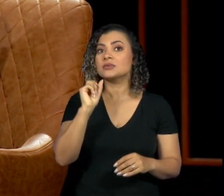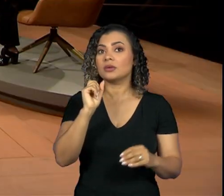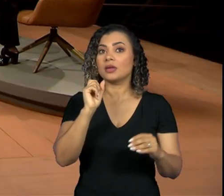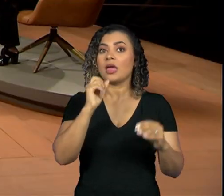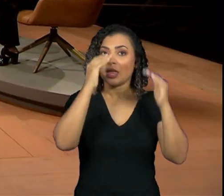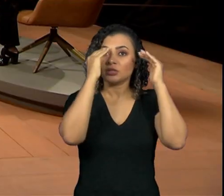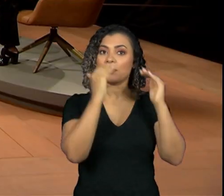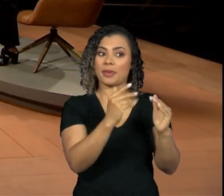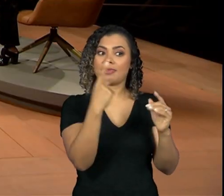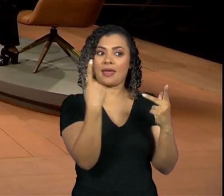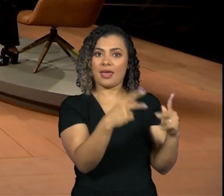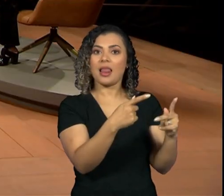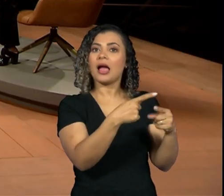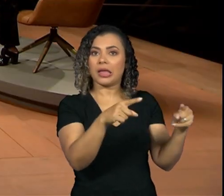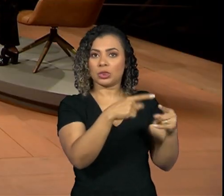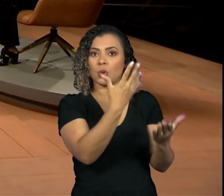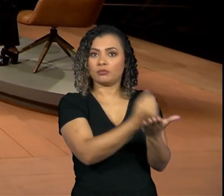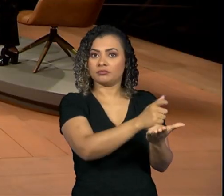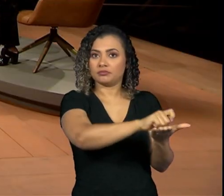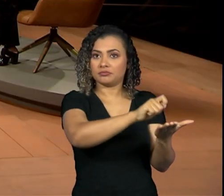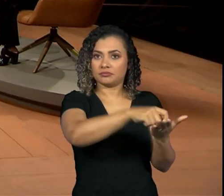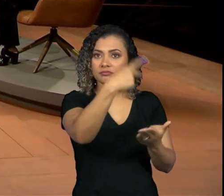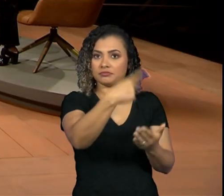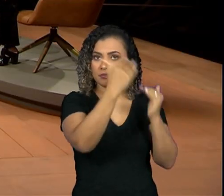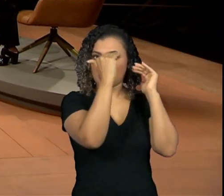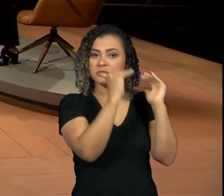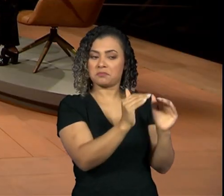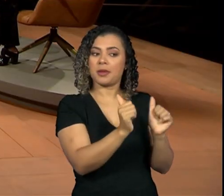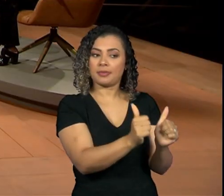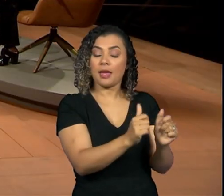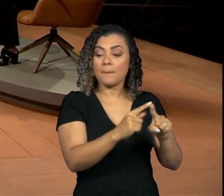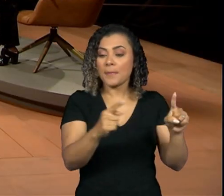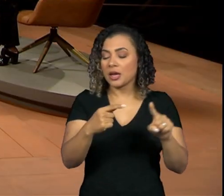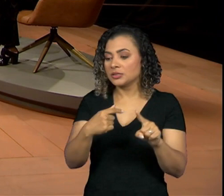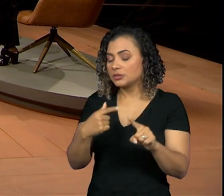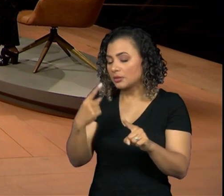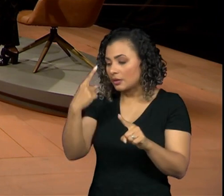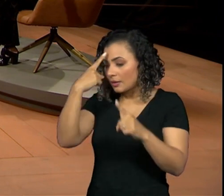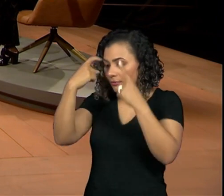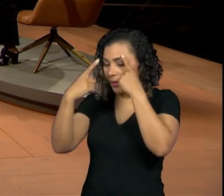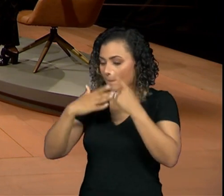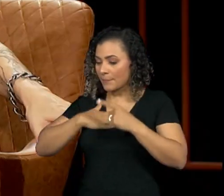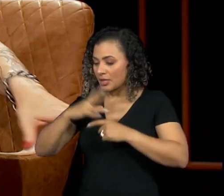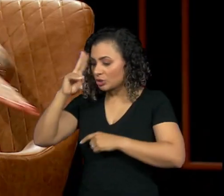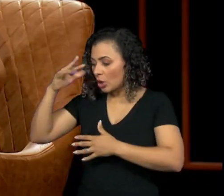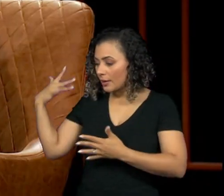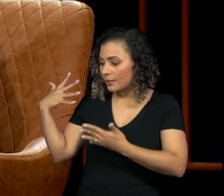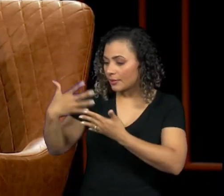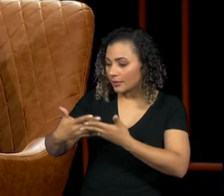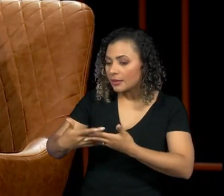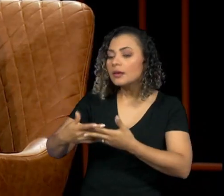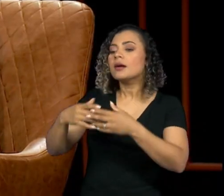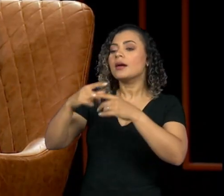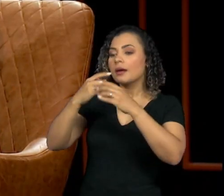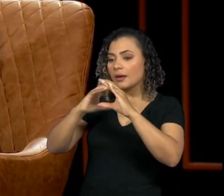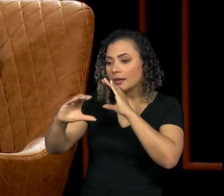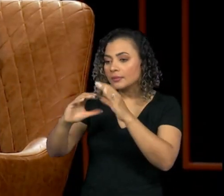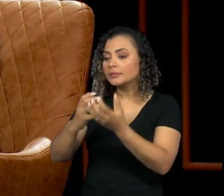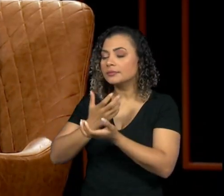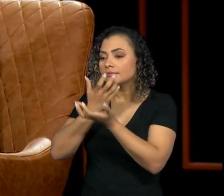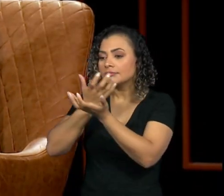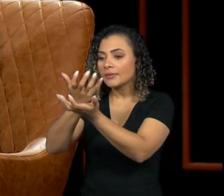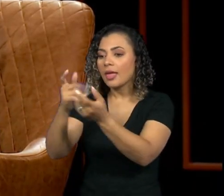dela, porque esse legado precisa ser respeitado, ao mesmo tempo encontrar um jeito de contar a minha história também, porque essa letra